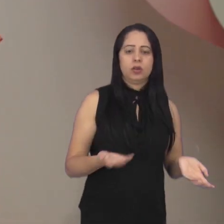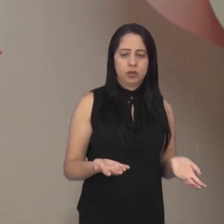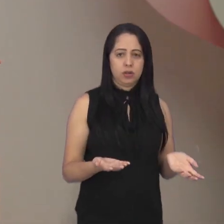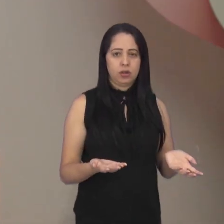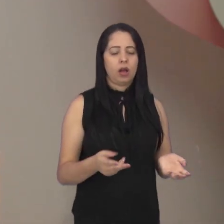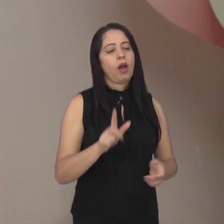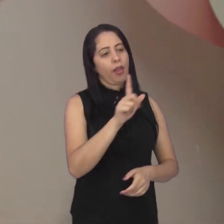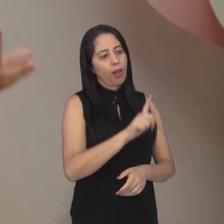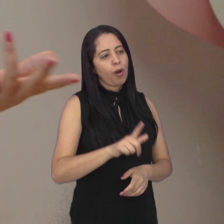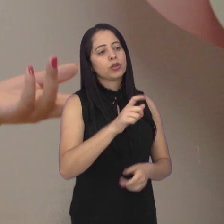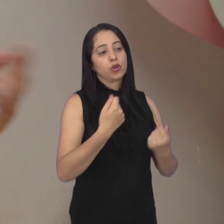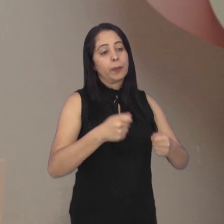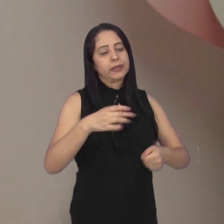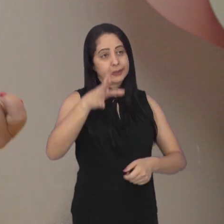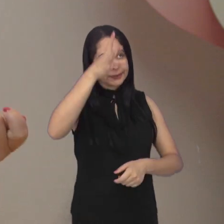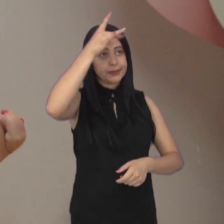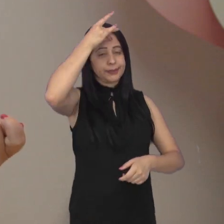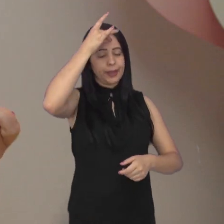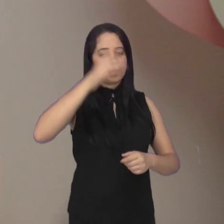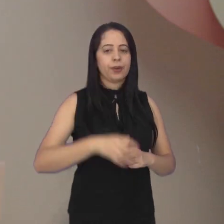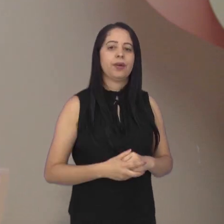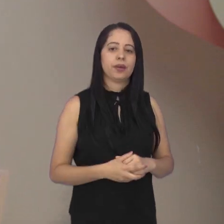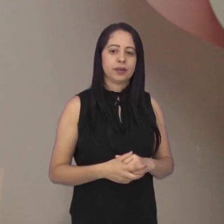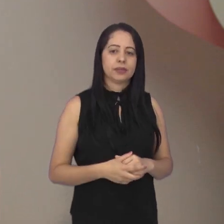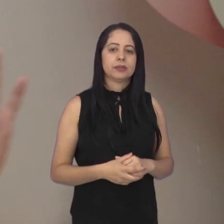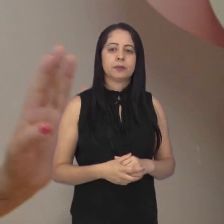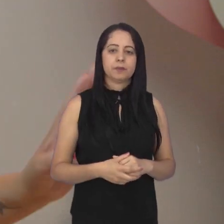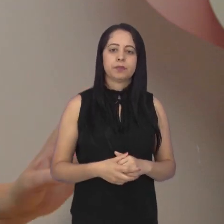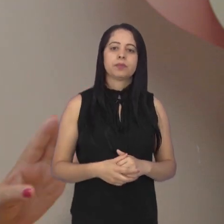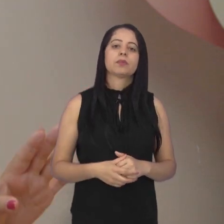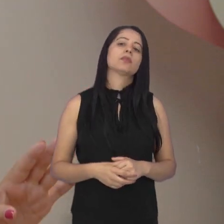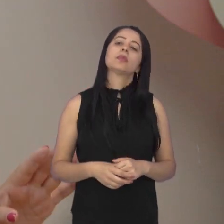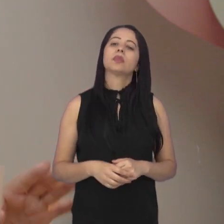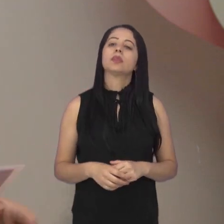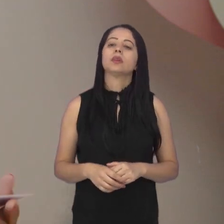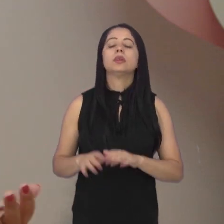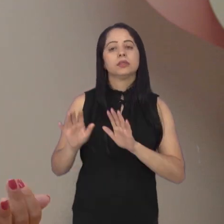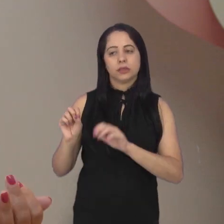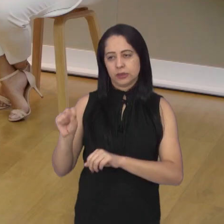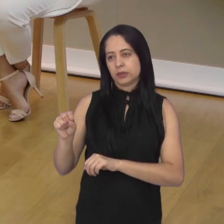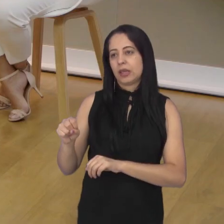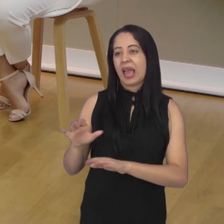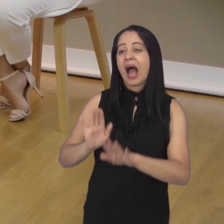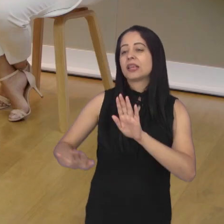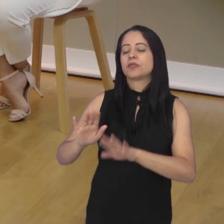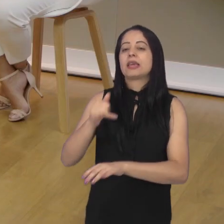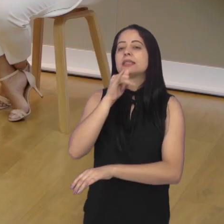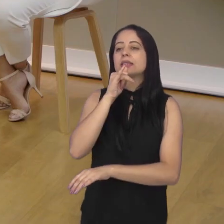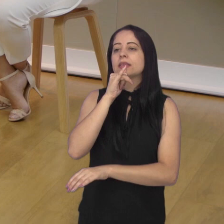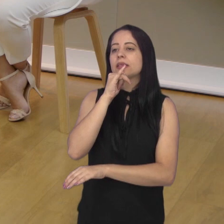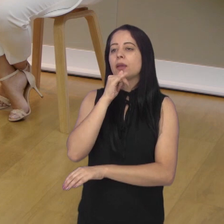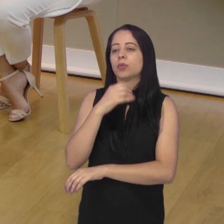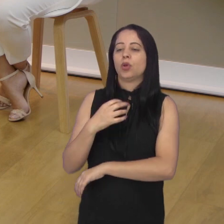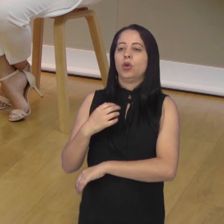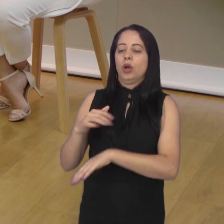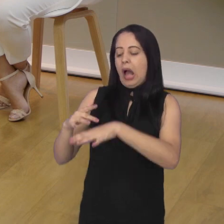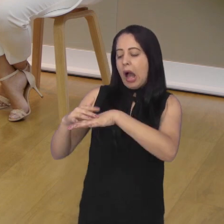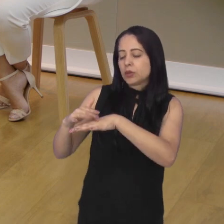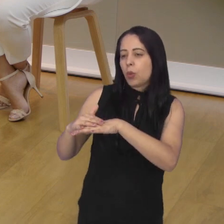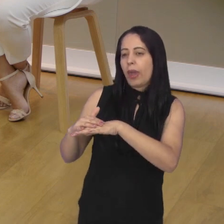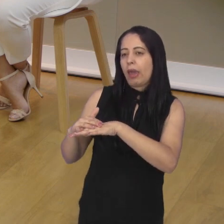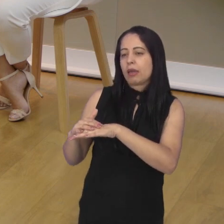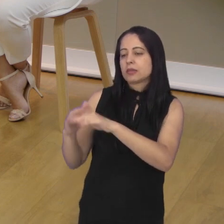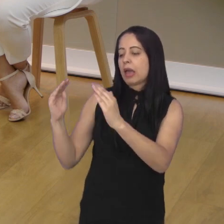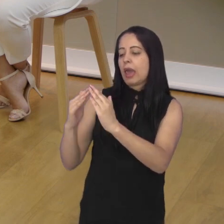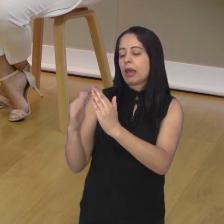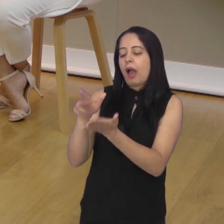uma alteração e é lógico que tem que guardar isso na memória. Isso, a gente... Mas descobre lá mesmo, na ou hora. lá, ou às vezes ele está tomando um antibiótico em casa, ele